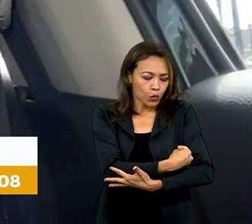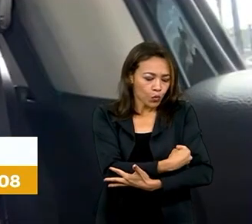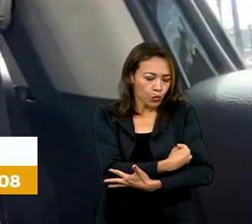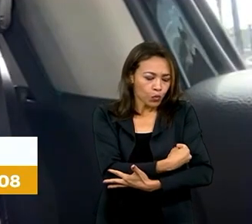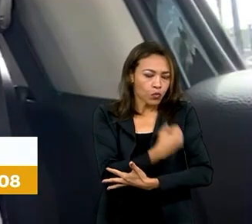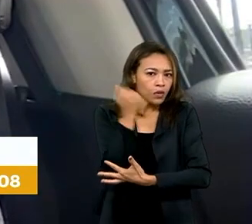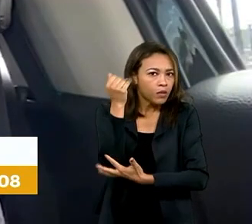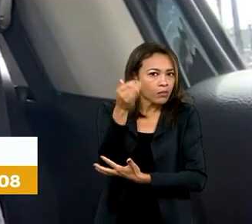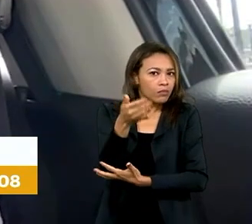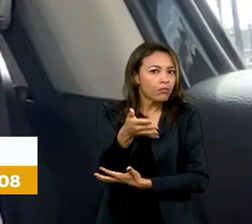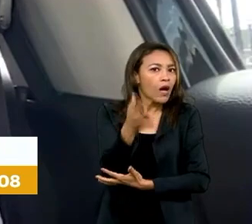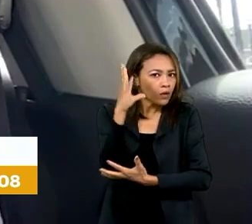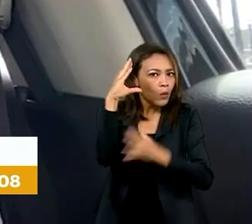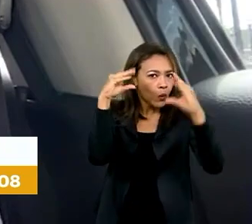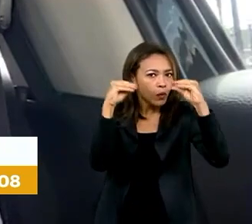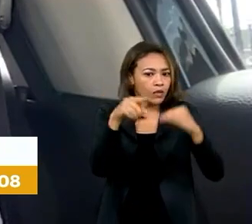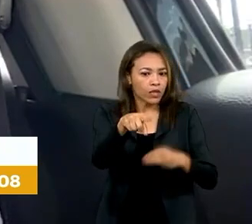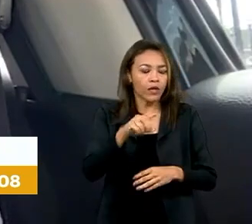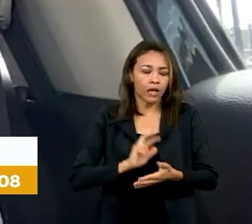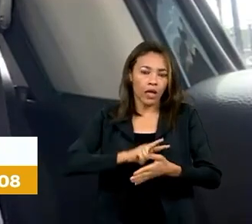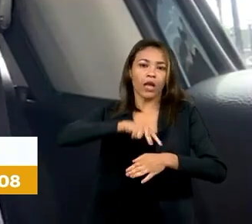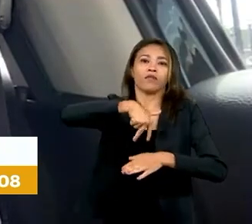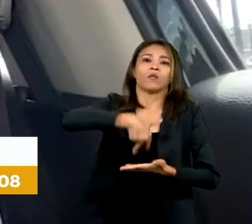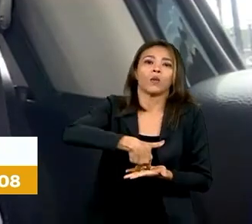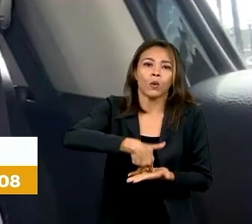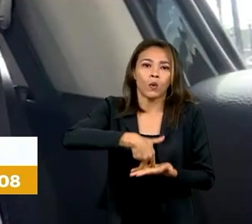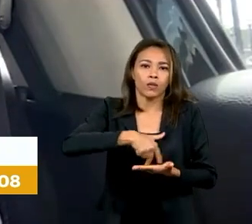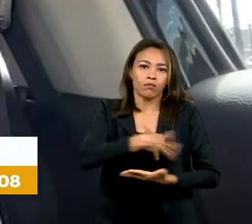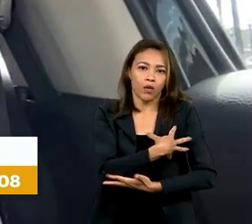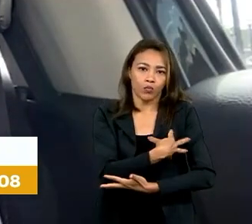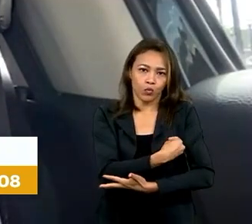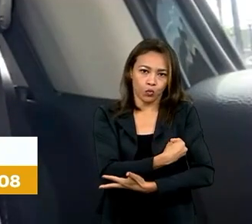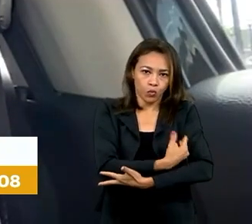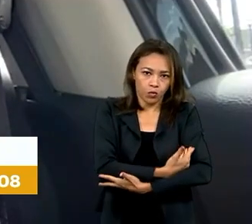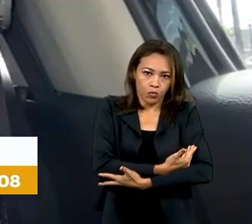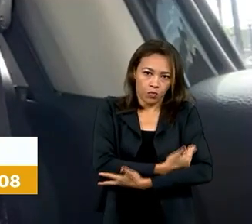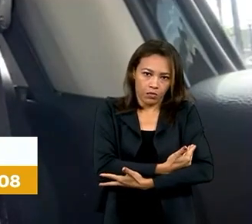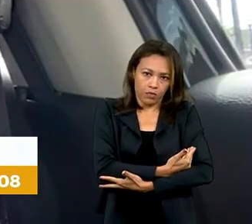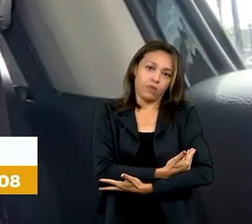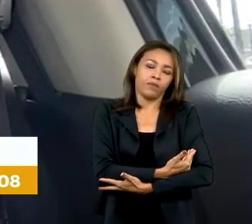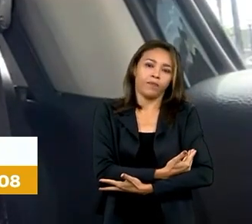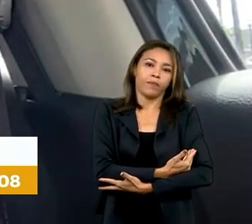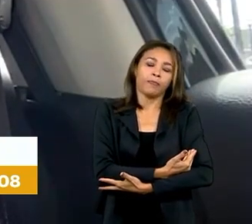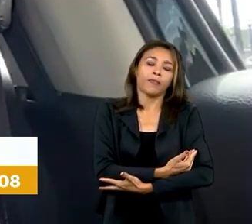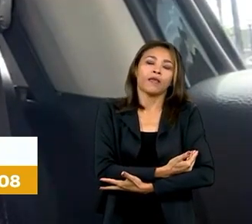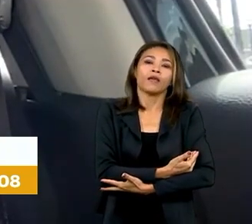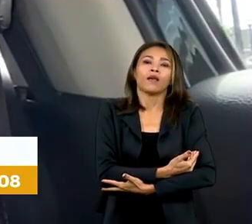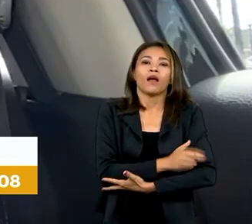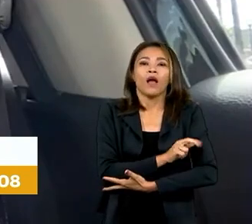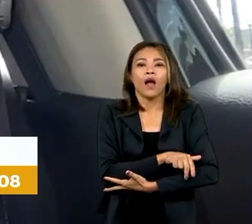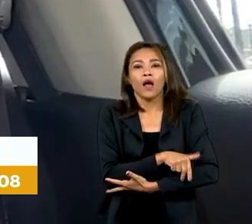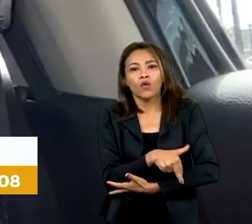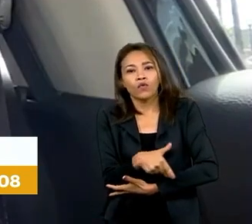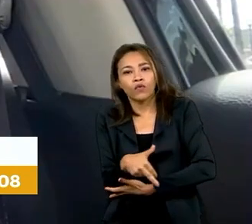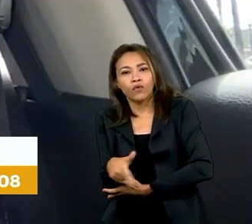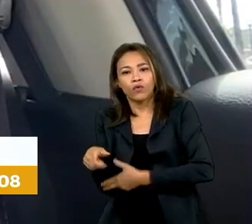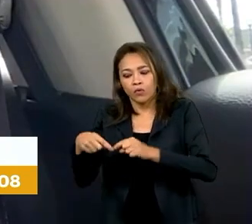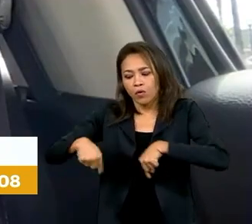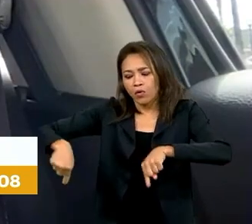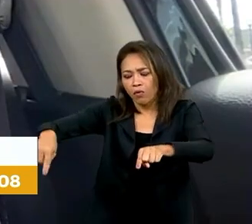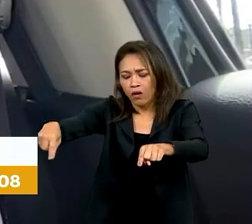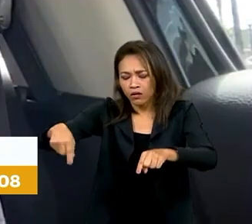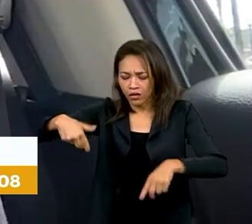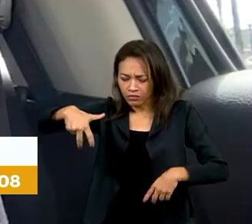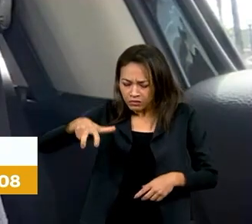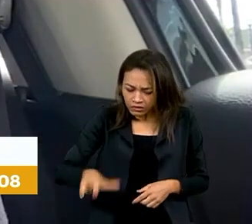Eu levantei para dar o peito para ela e fui até um cômodo perto do meu quarto e sentei num